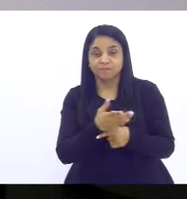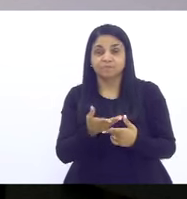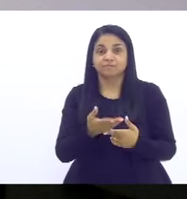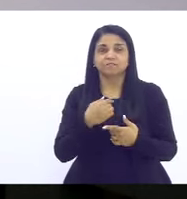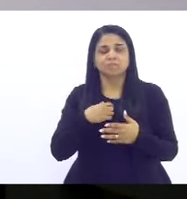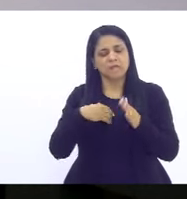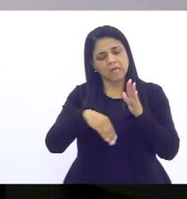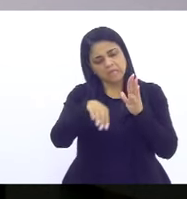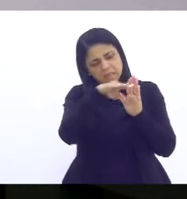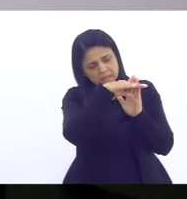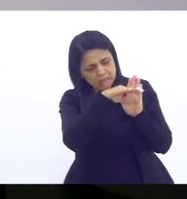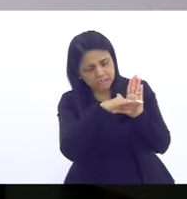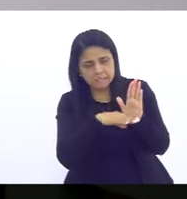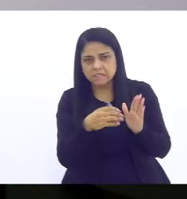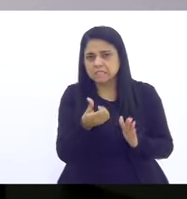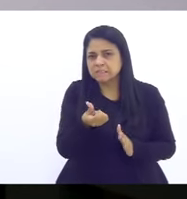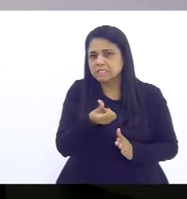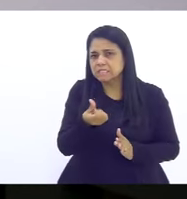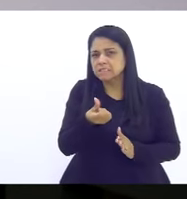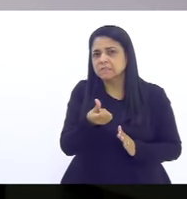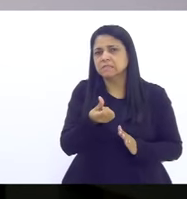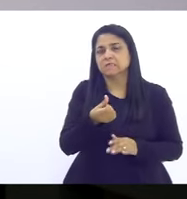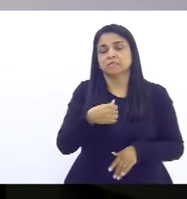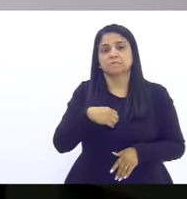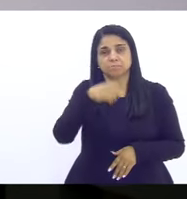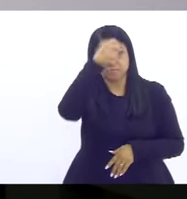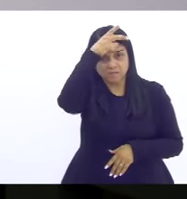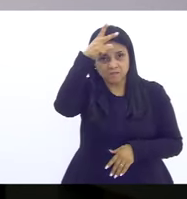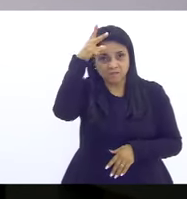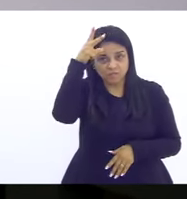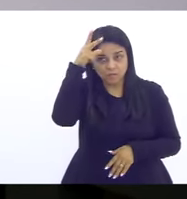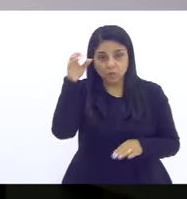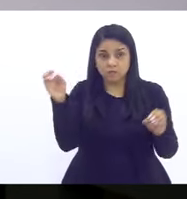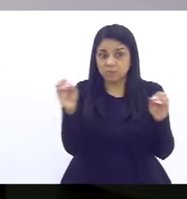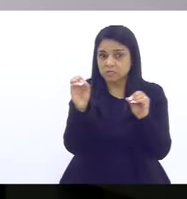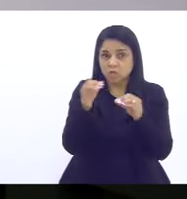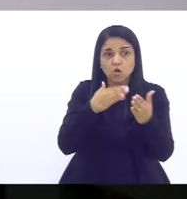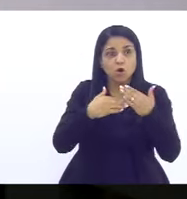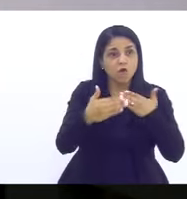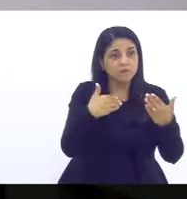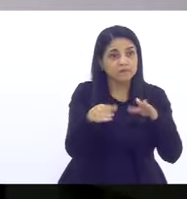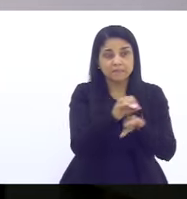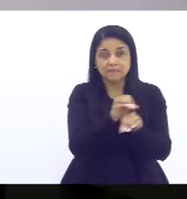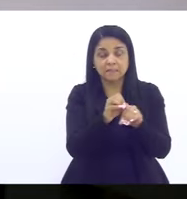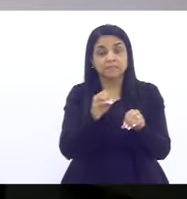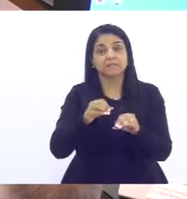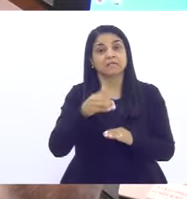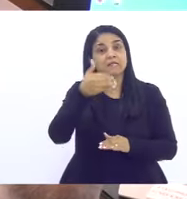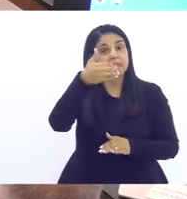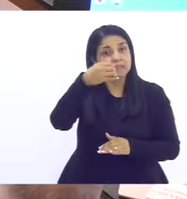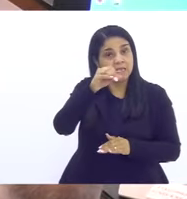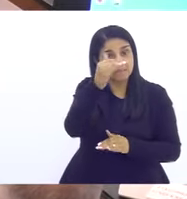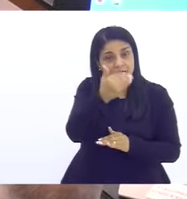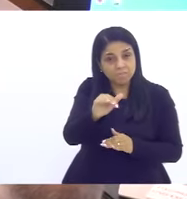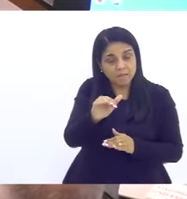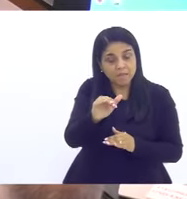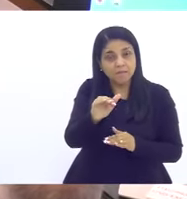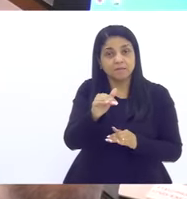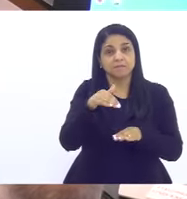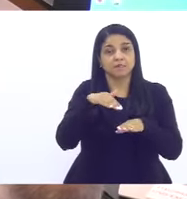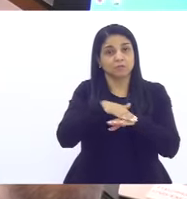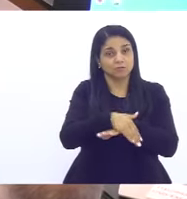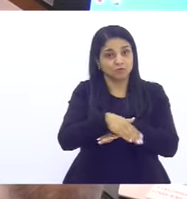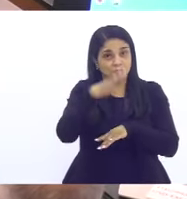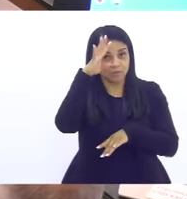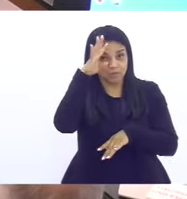lista dos 66 prefeitos, deputado Tandy. Sem conversar com nenhum prefeito, eu criei um grupo às 10h30 da noite, na quarta-feira, 6 dias atrás,